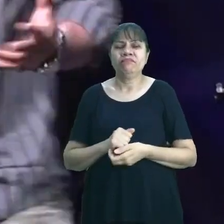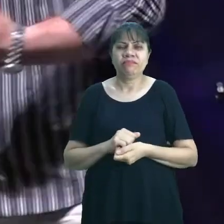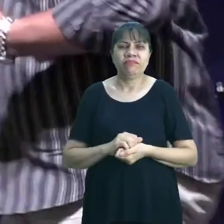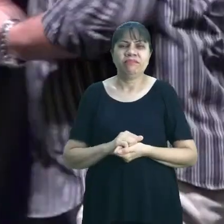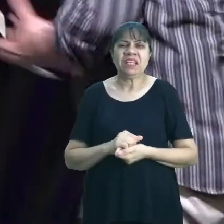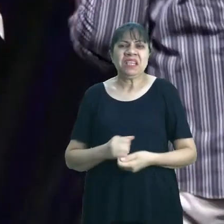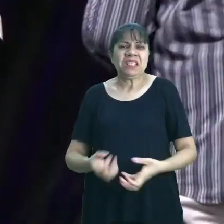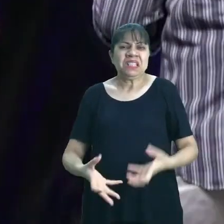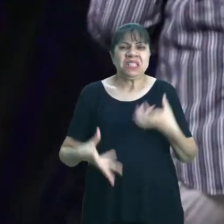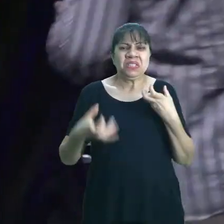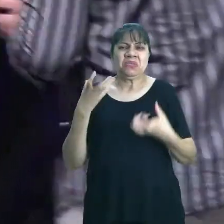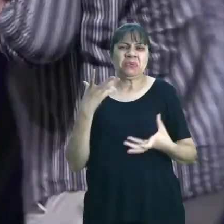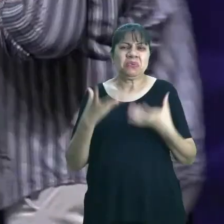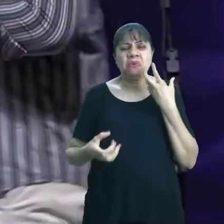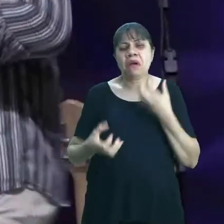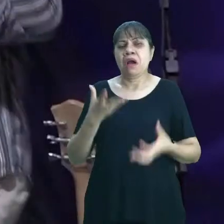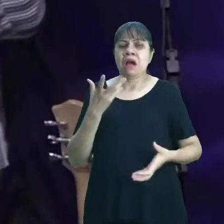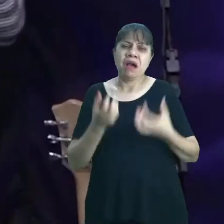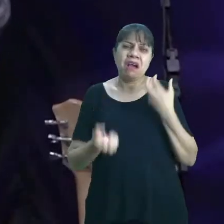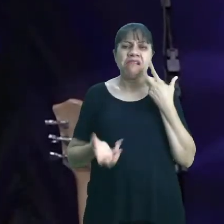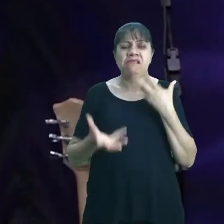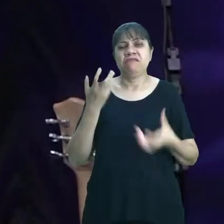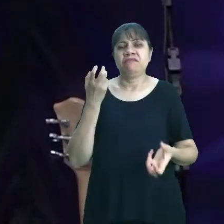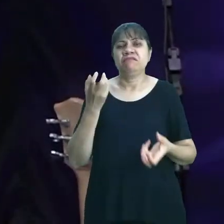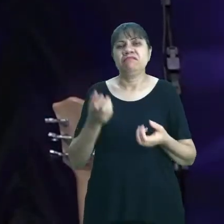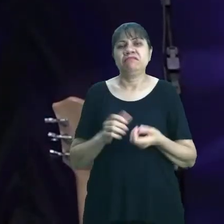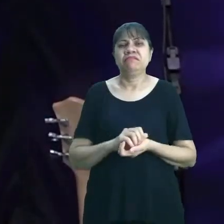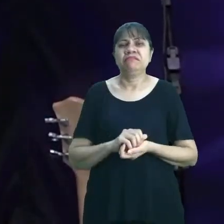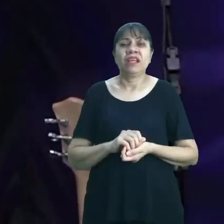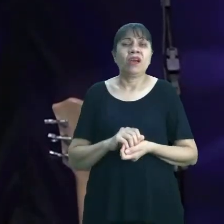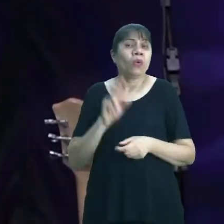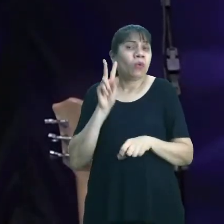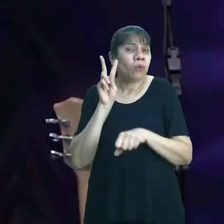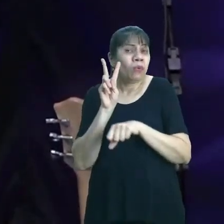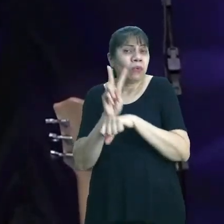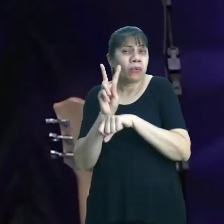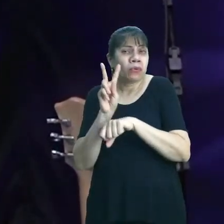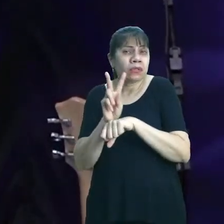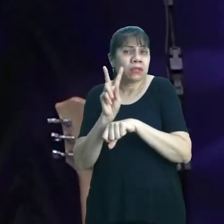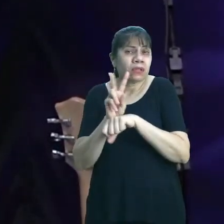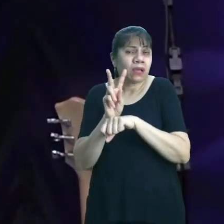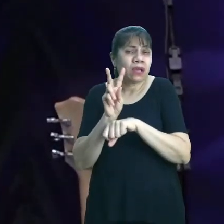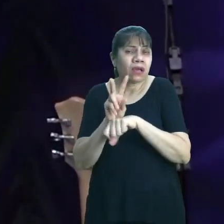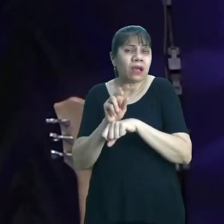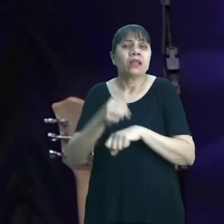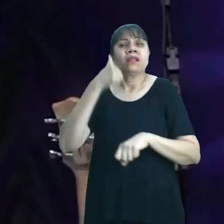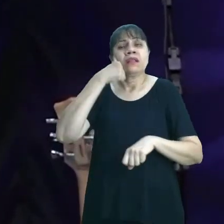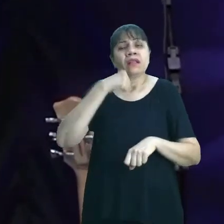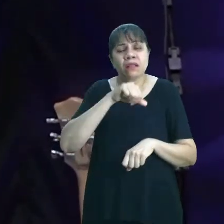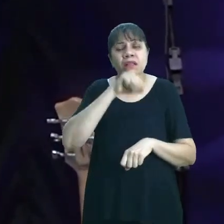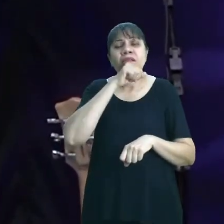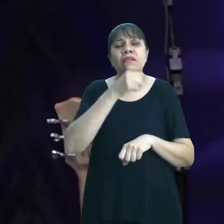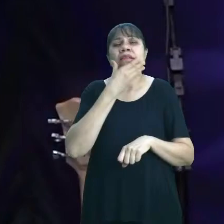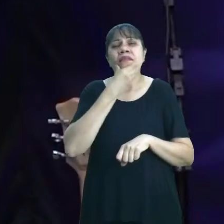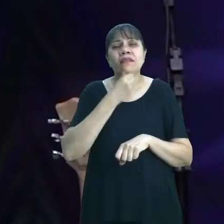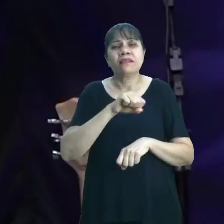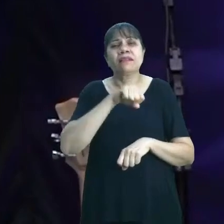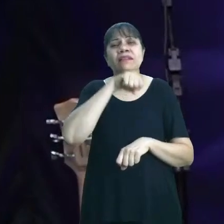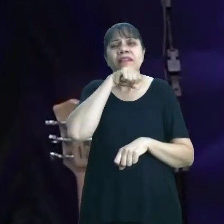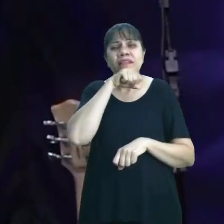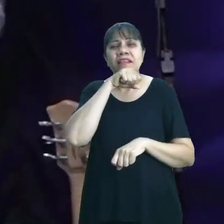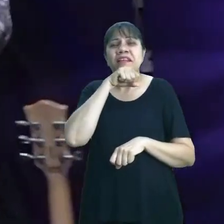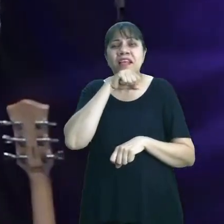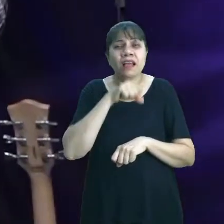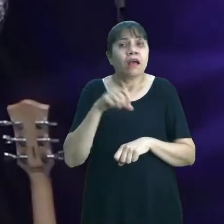Nós precisamos ter cuidado. Olha, pais, esteja atento, esteja de